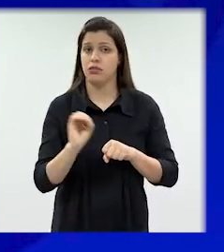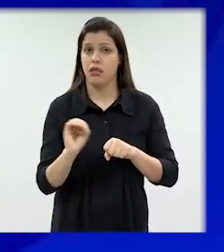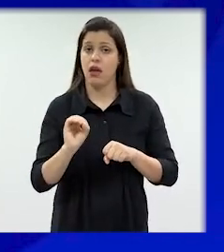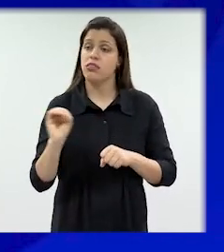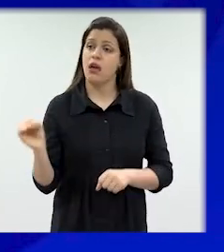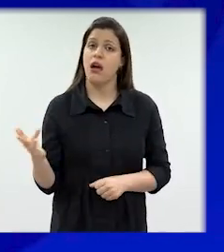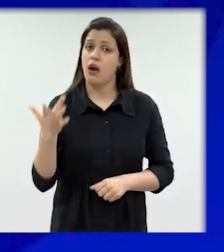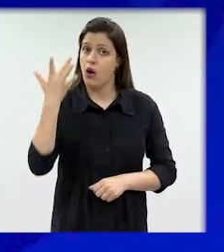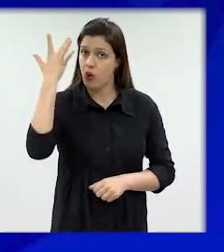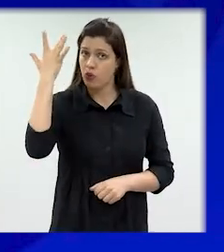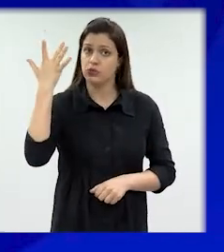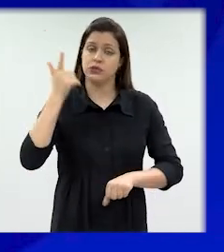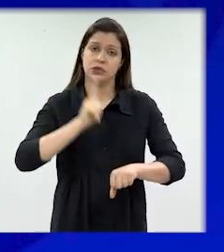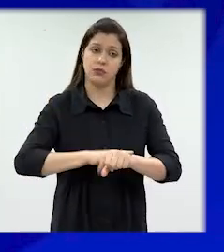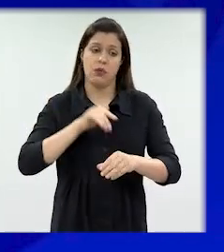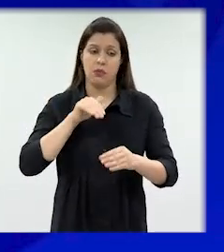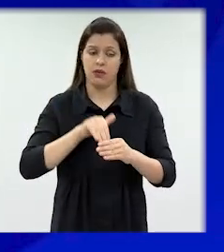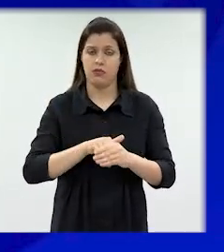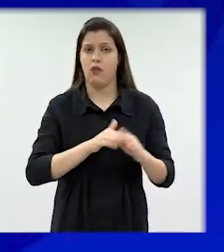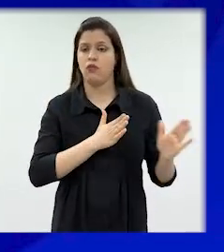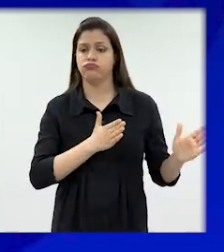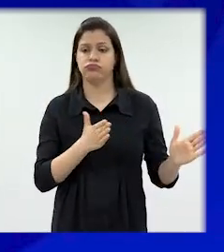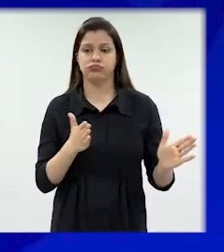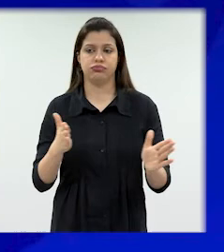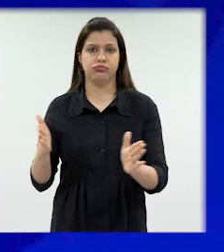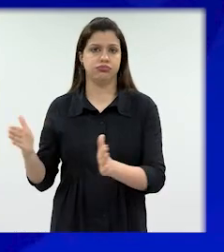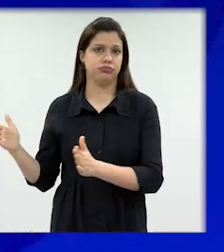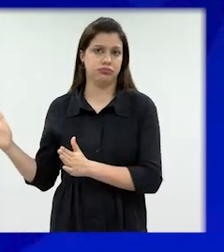realização do procedimento eleitoral, sem qualquer